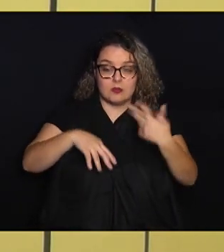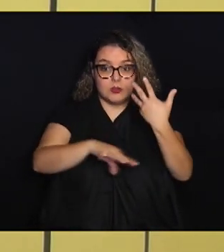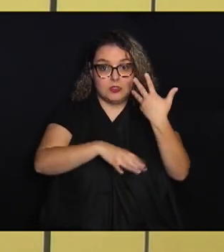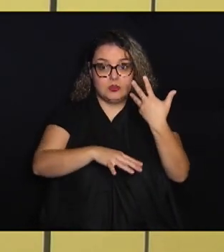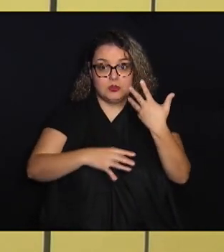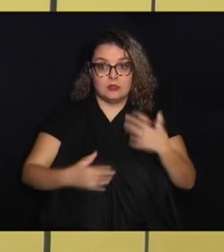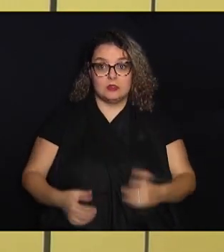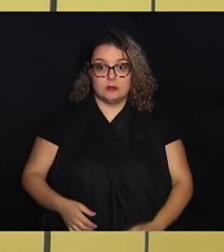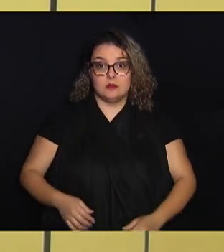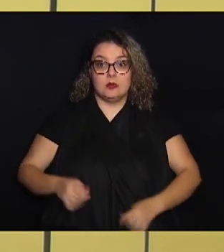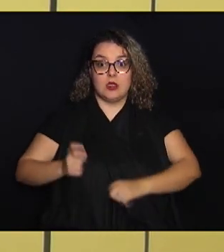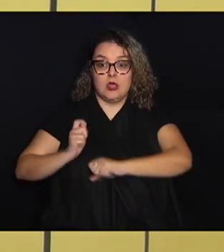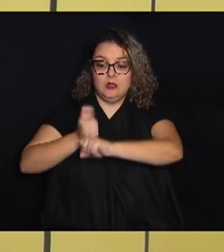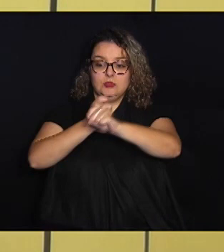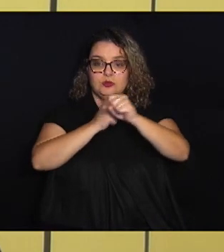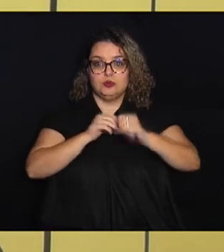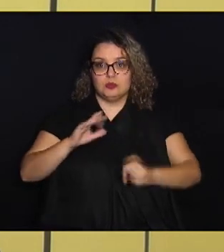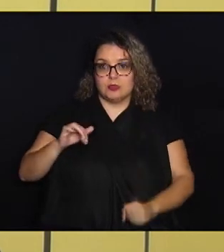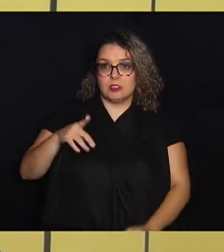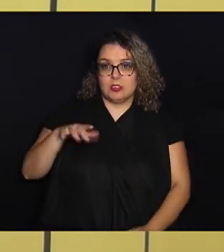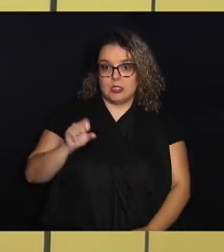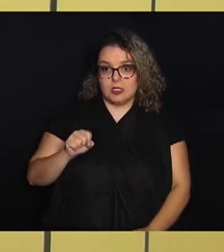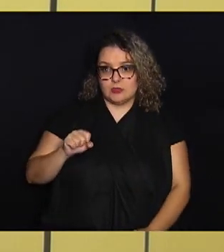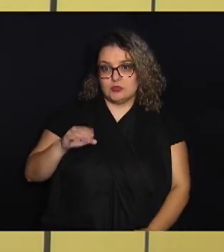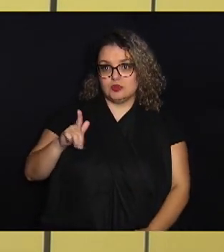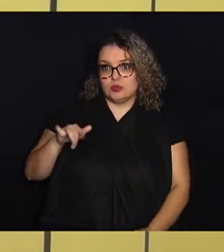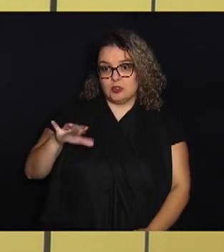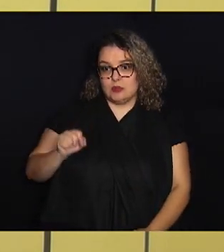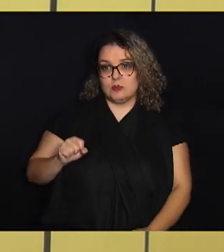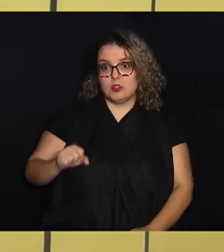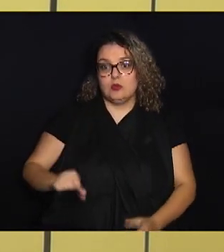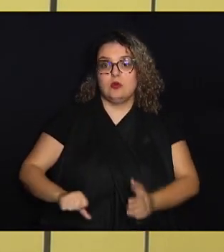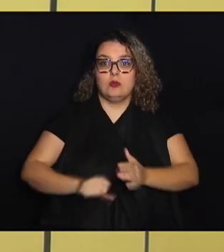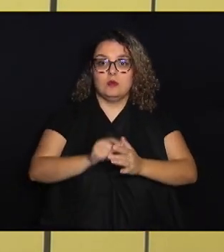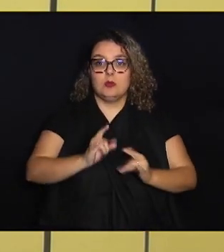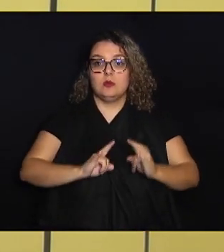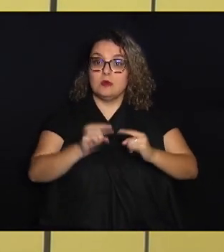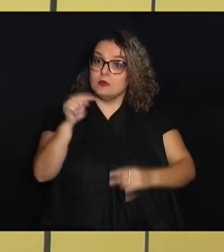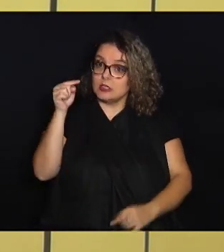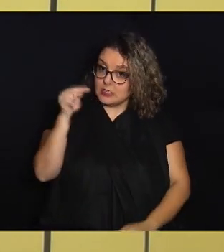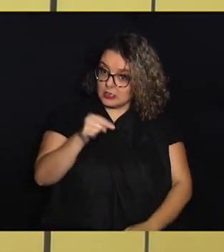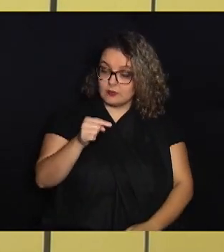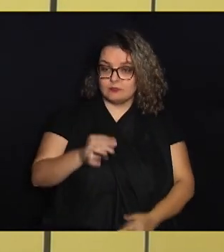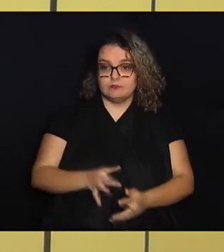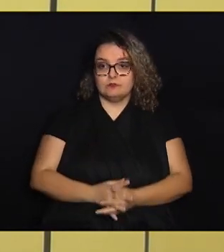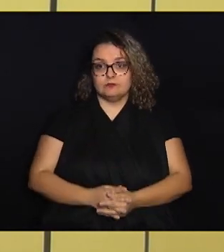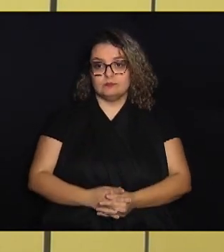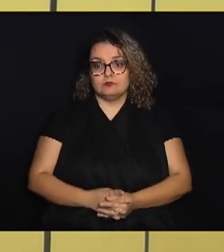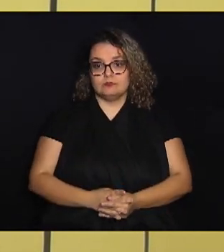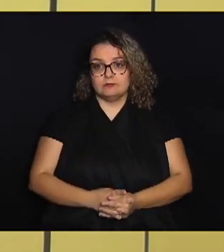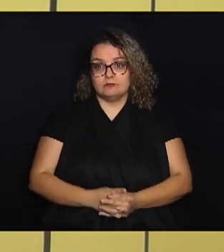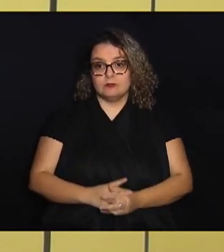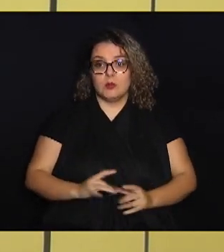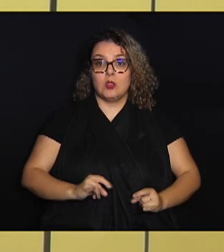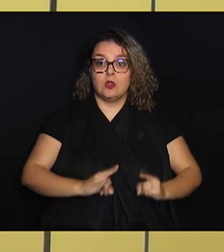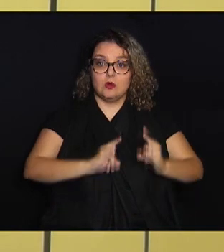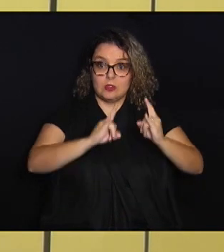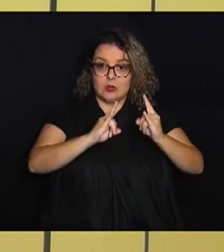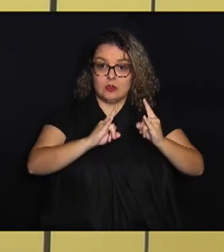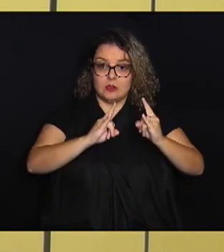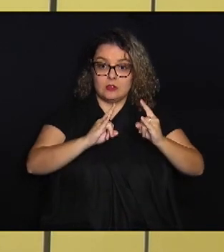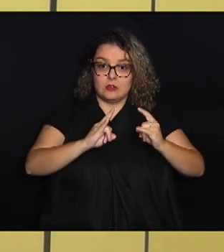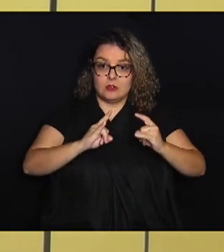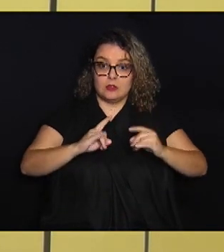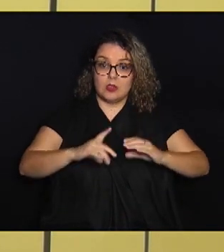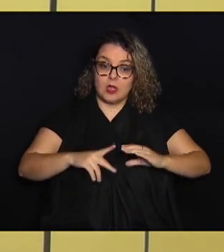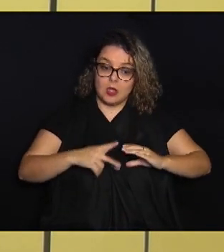está a estátua do Carlos Gomes, o primeiro prédio da Câmara Municipal de Campinas foi ali. Era um prédio onde funcionava a Câmara